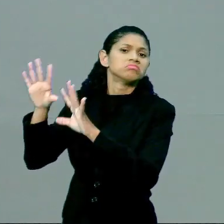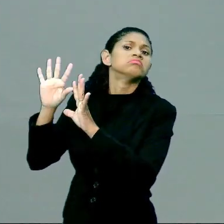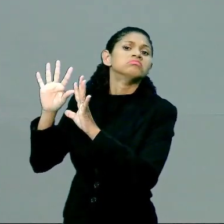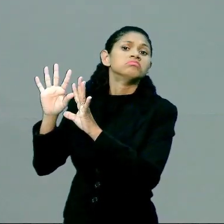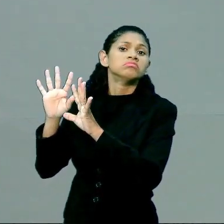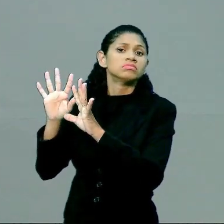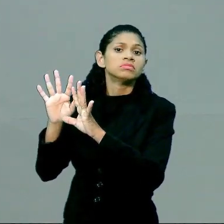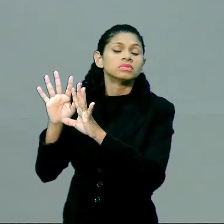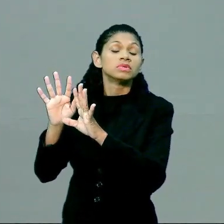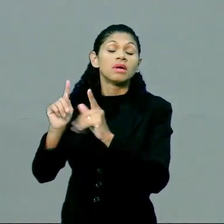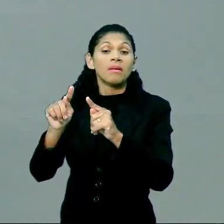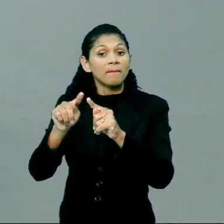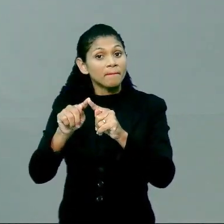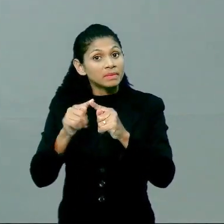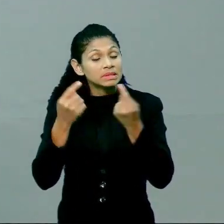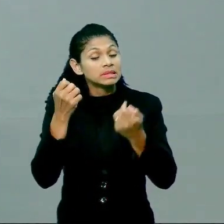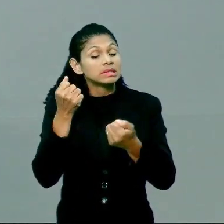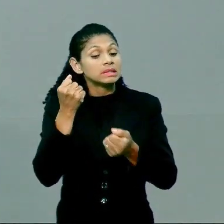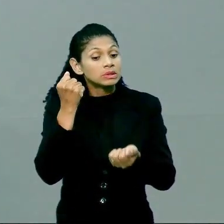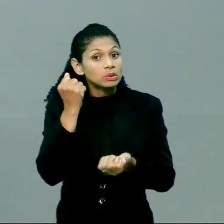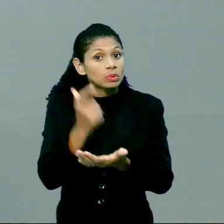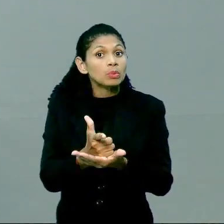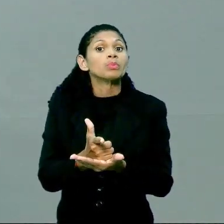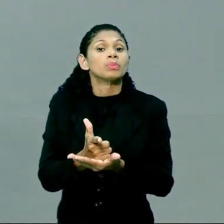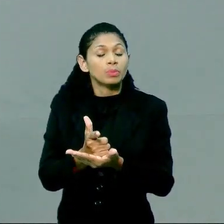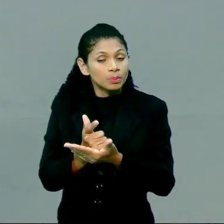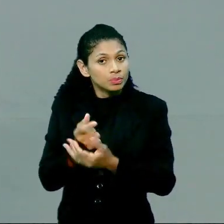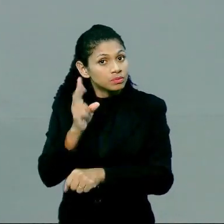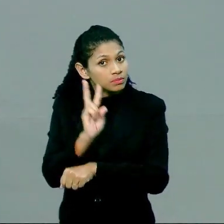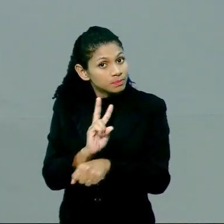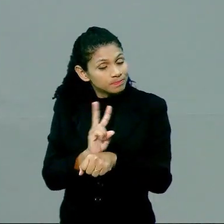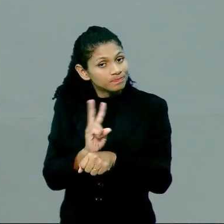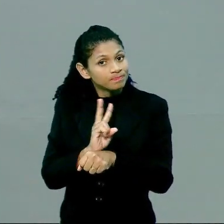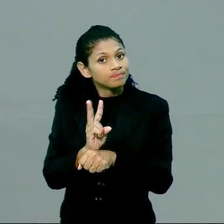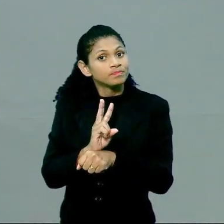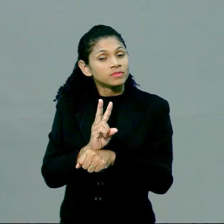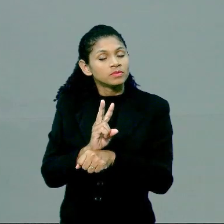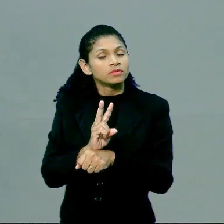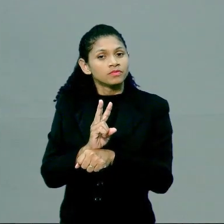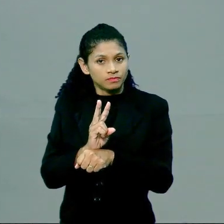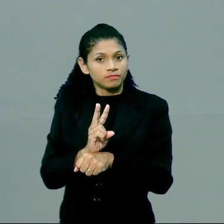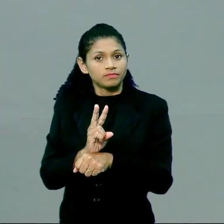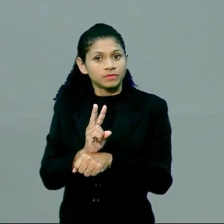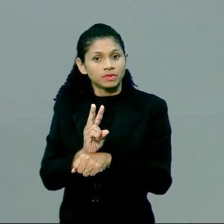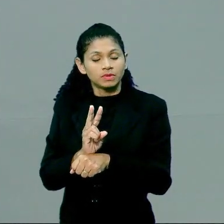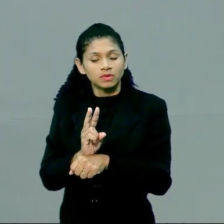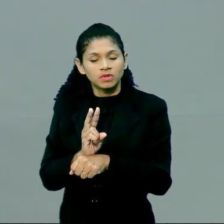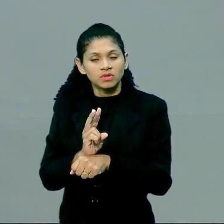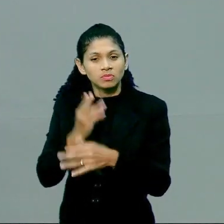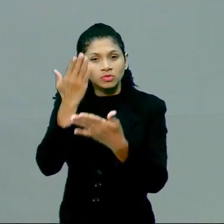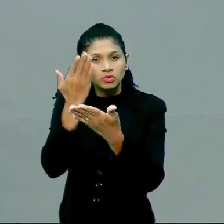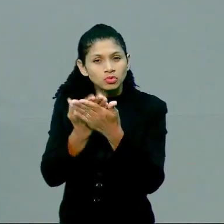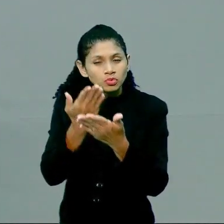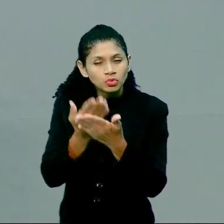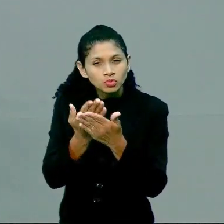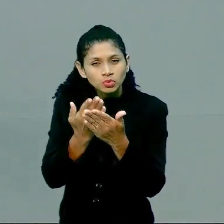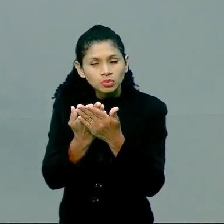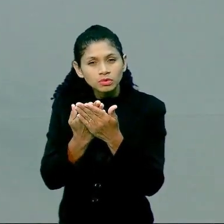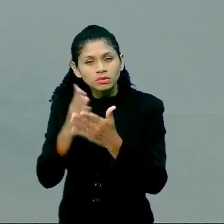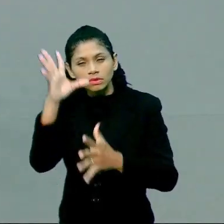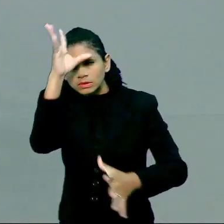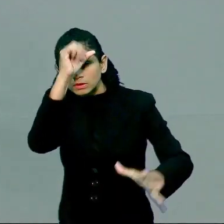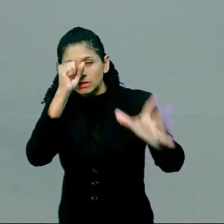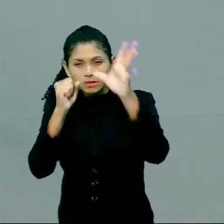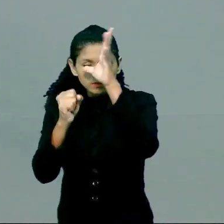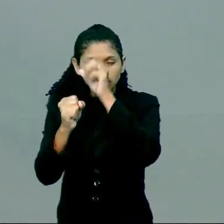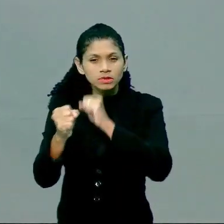ele estuda isso ele cheira a madeira para ficar para sentir lá o odor né então isso mostra